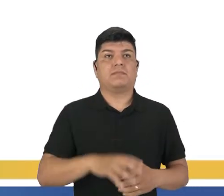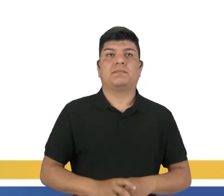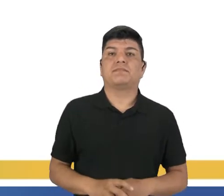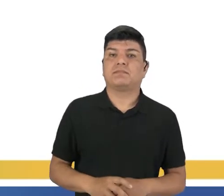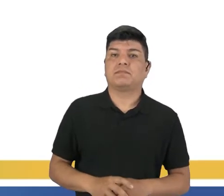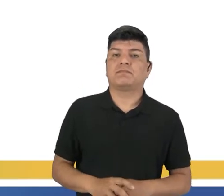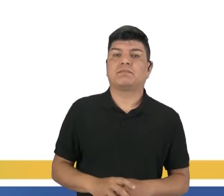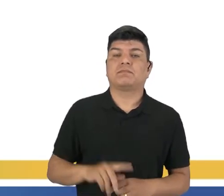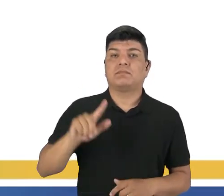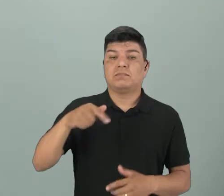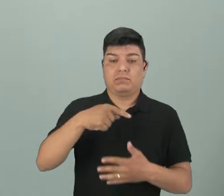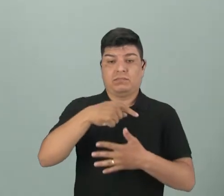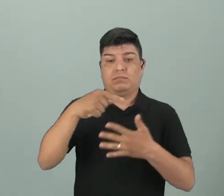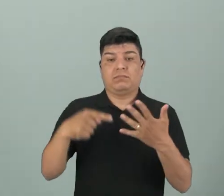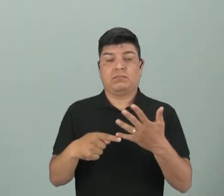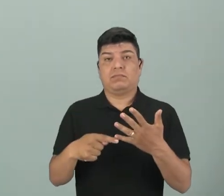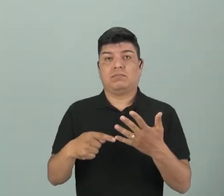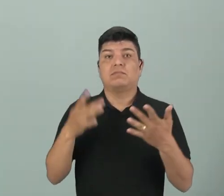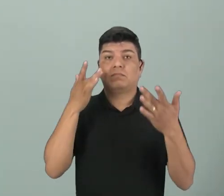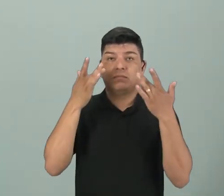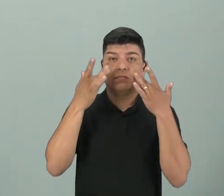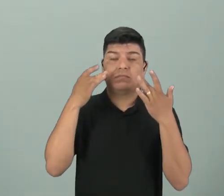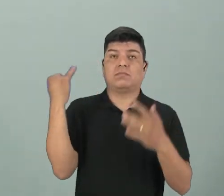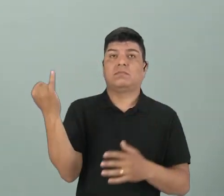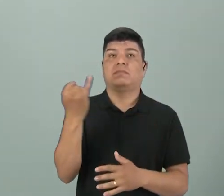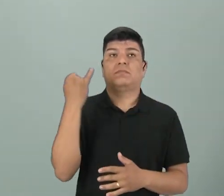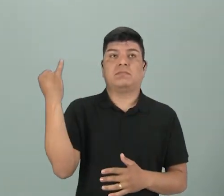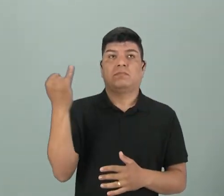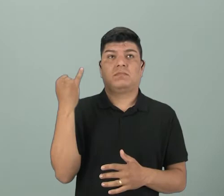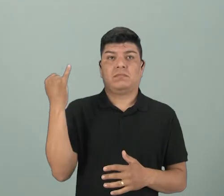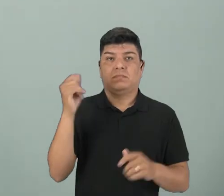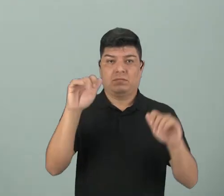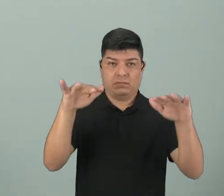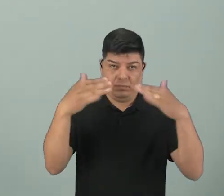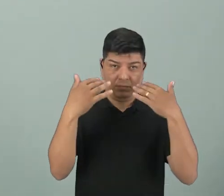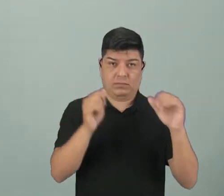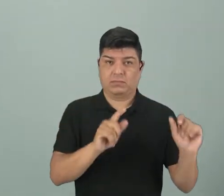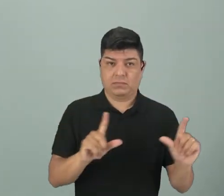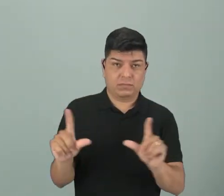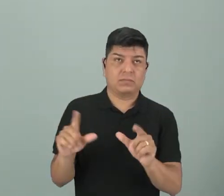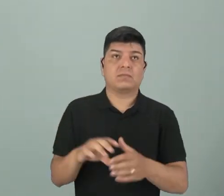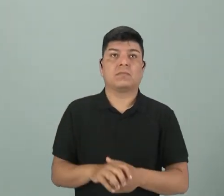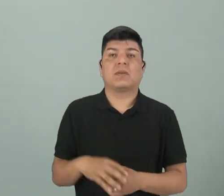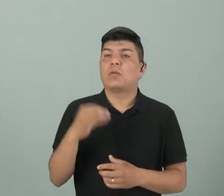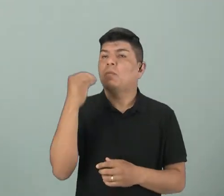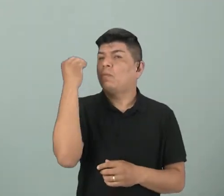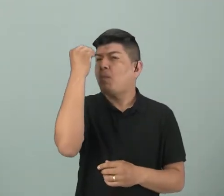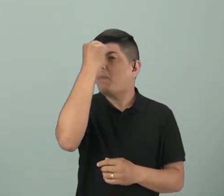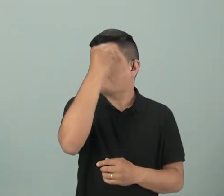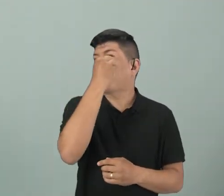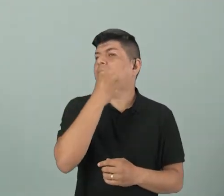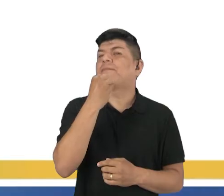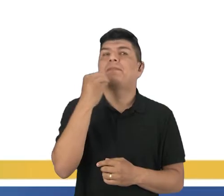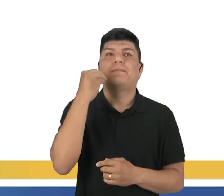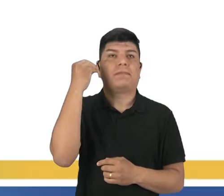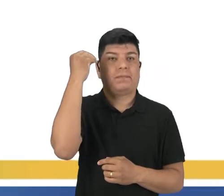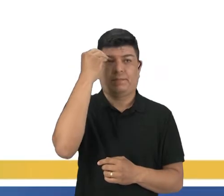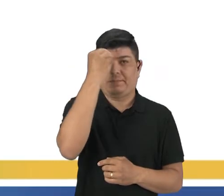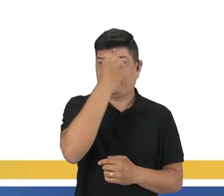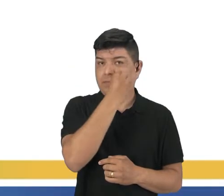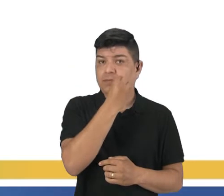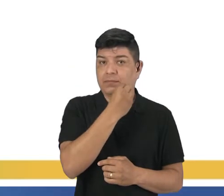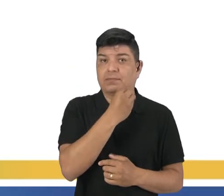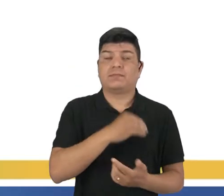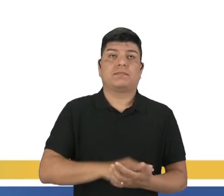Um outro elemento do teatro muito importante, eu quero que vocês acompanhem comigo na telinha, é a maquiagem. A